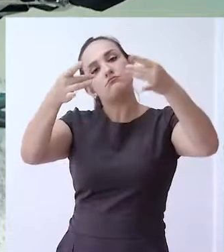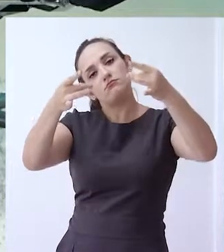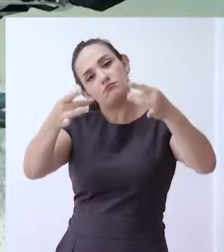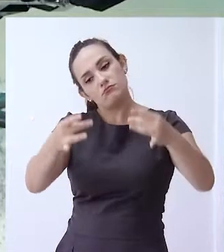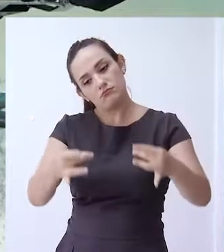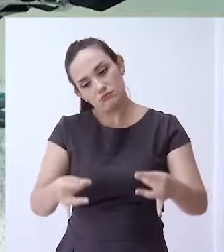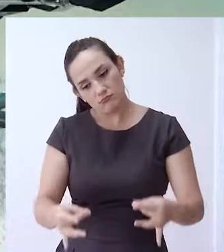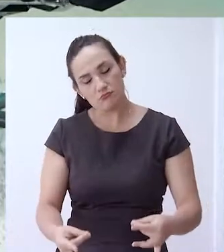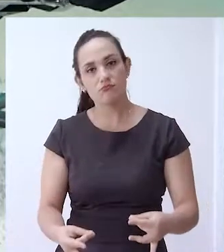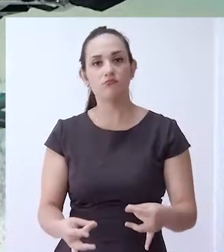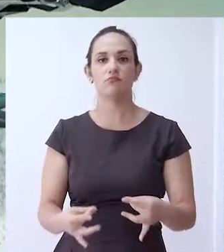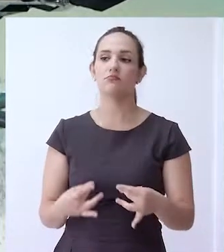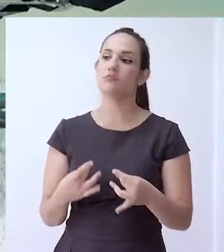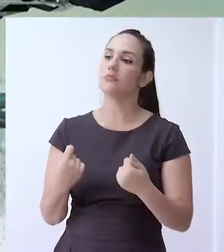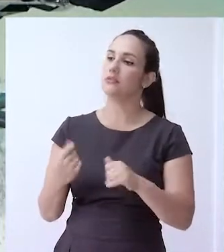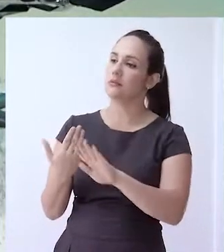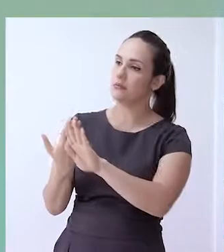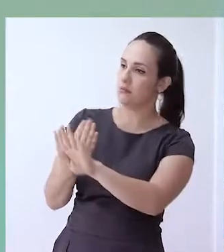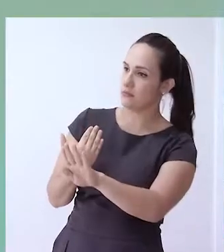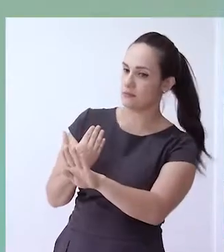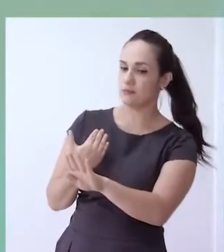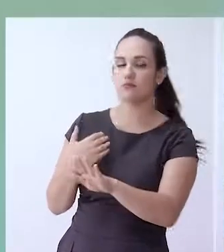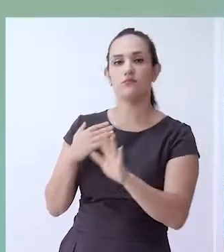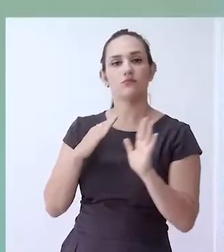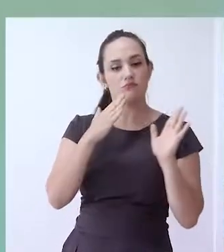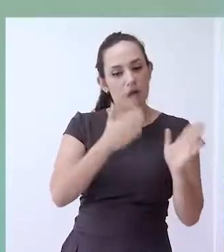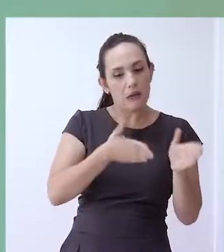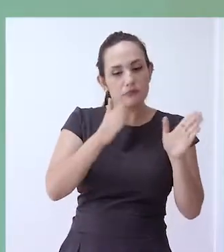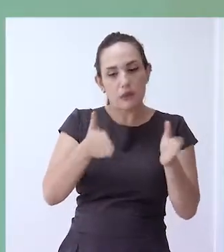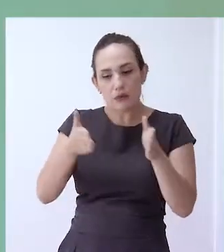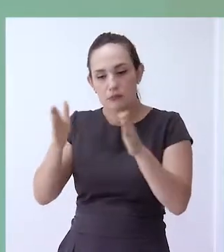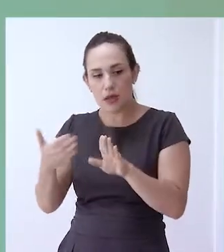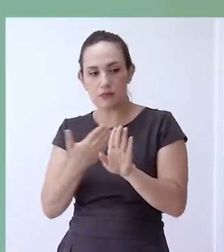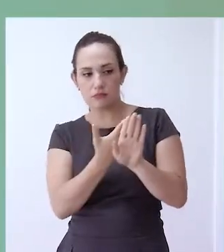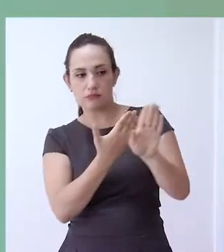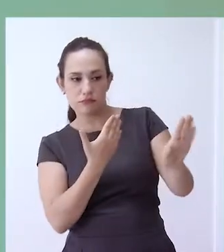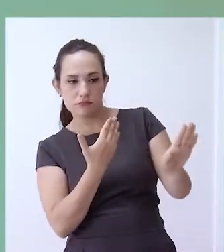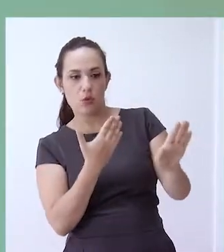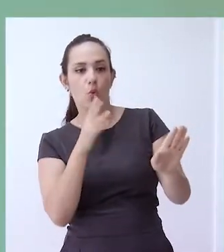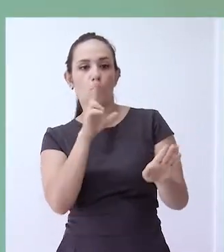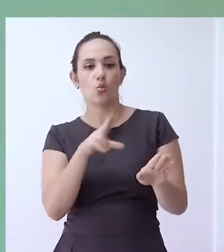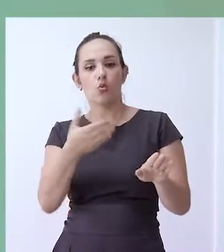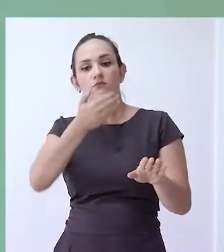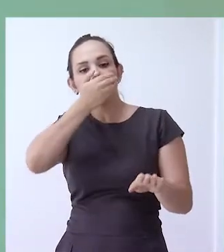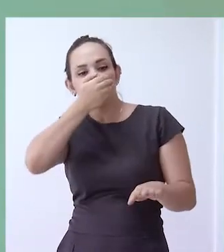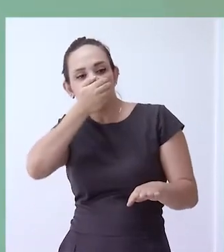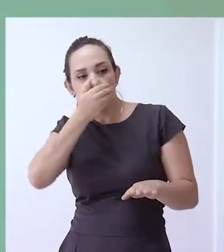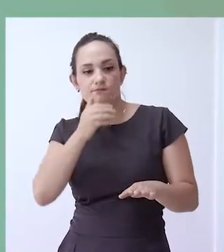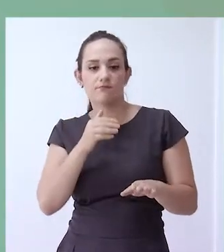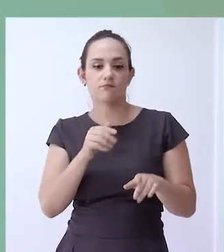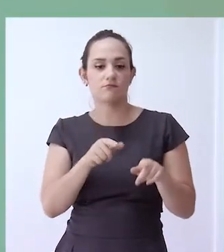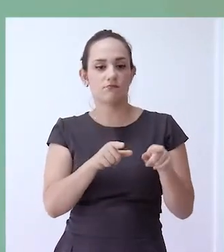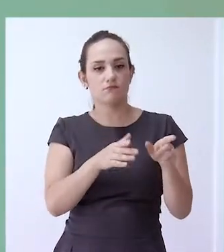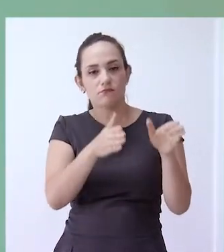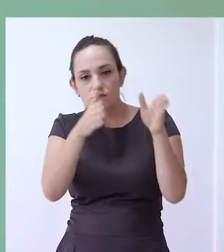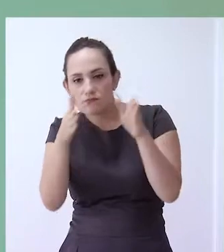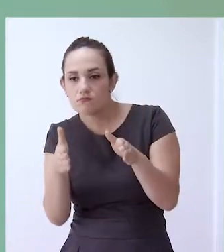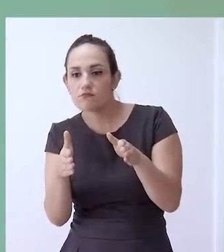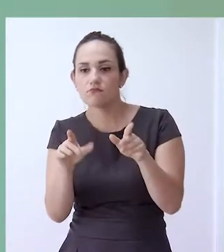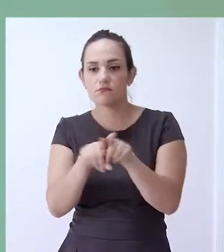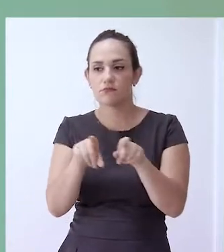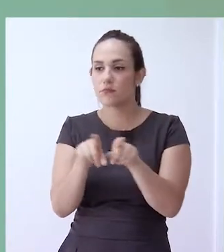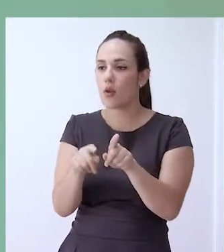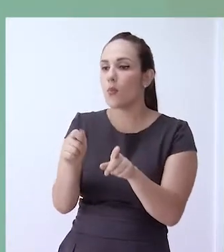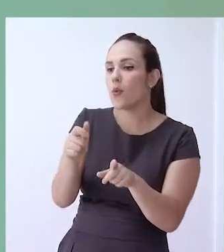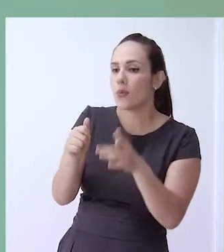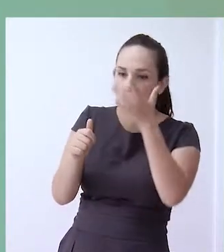muito explicado essa parte do distanciamento, o passo a passo, o distanciamento, a utilização de máscara,